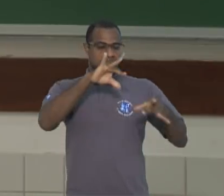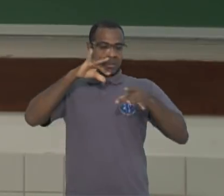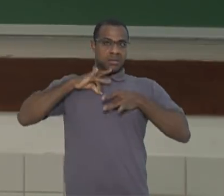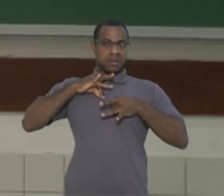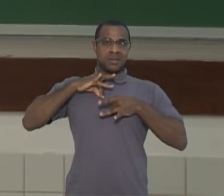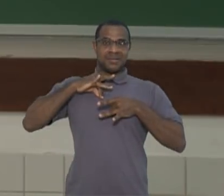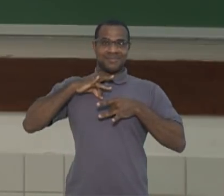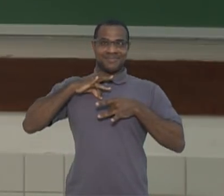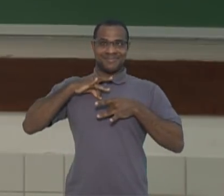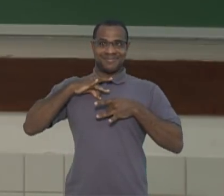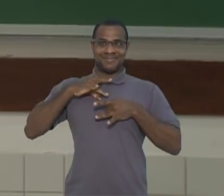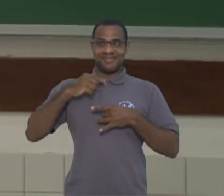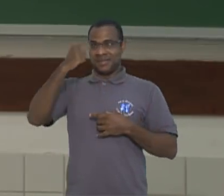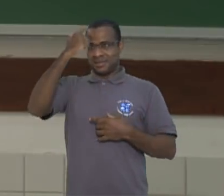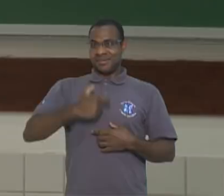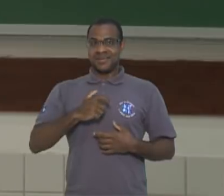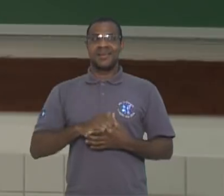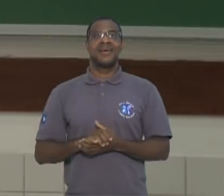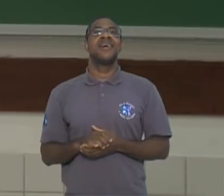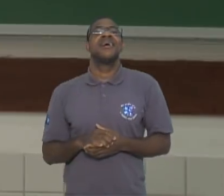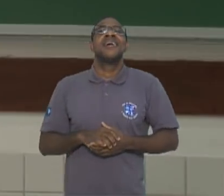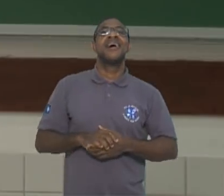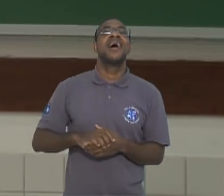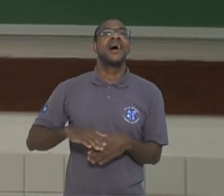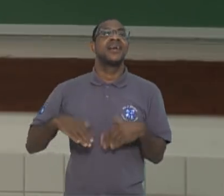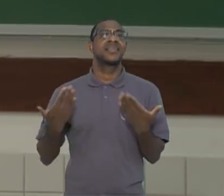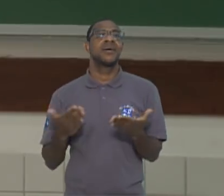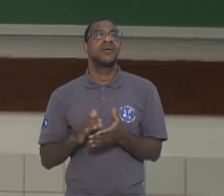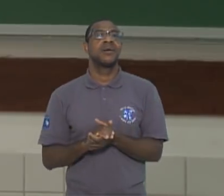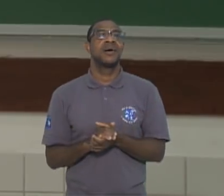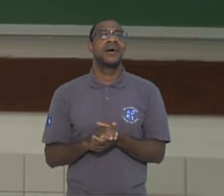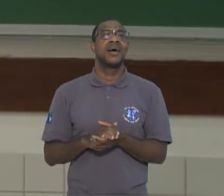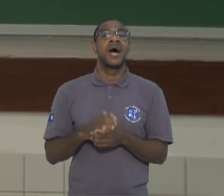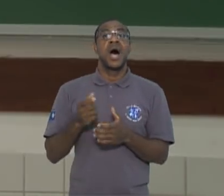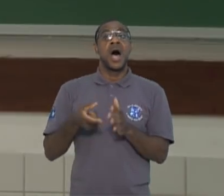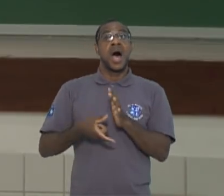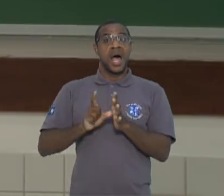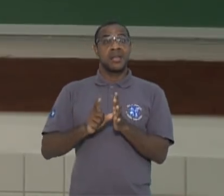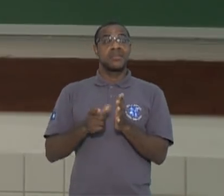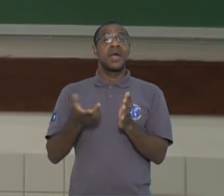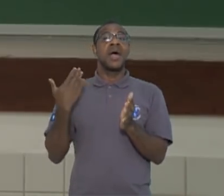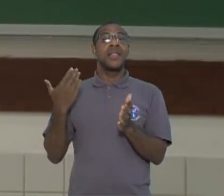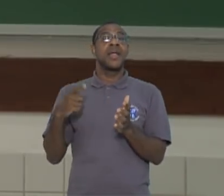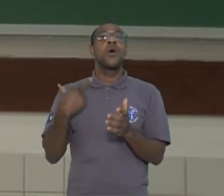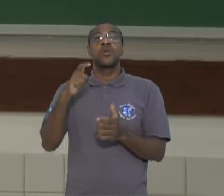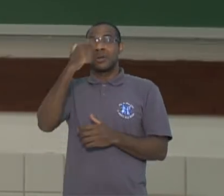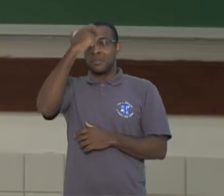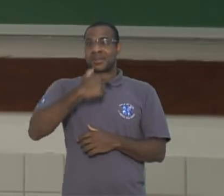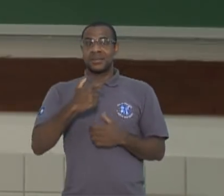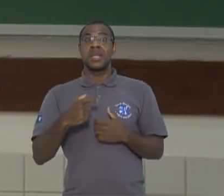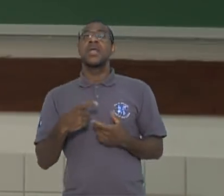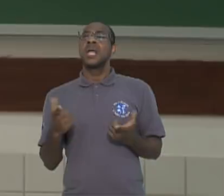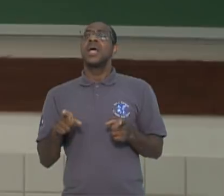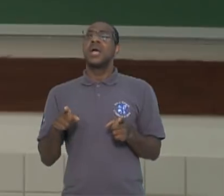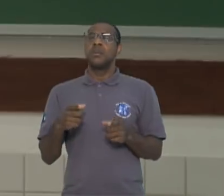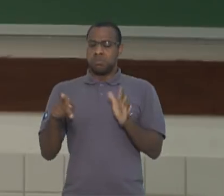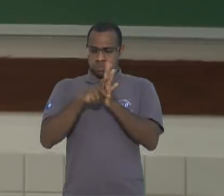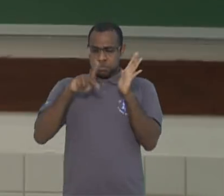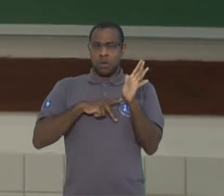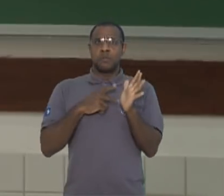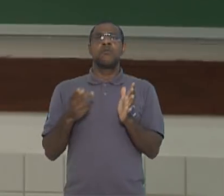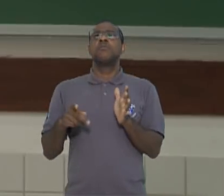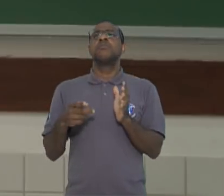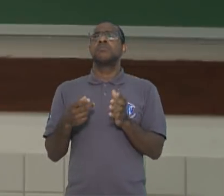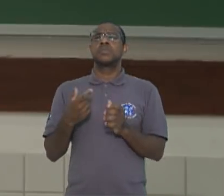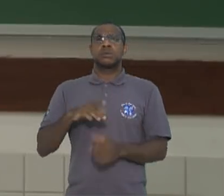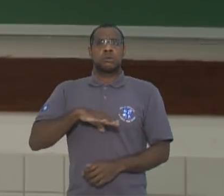o discurso era entre coro, né, e o corifeu, e aí não, Tespis foi lá, ele mesmo deu seu texto, então foi o primeiro a viajar